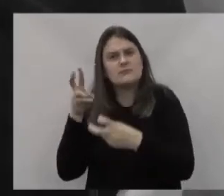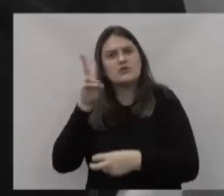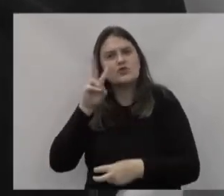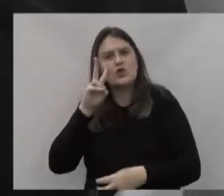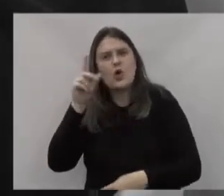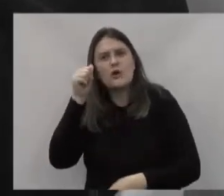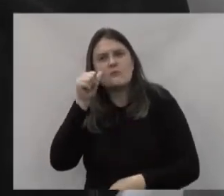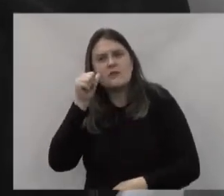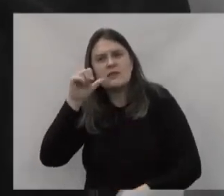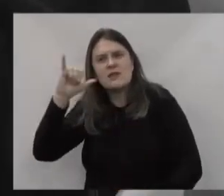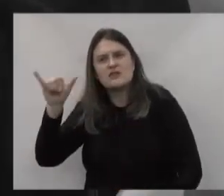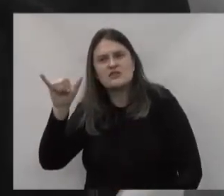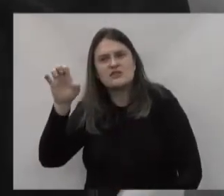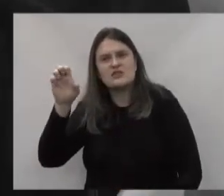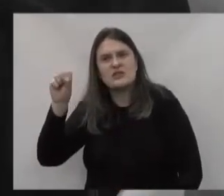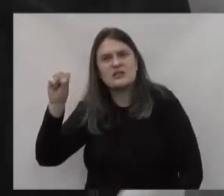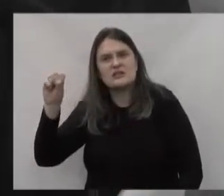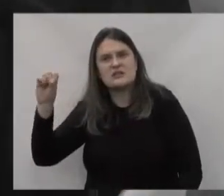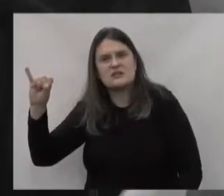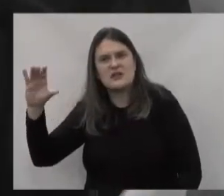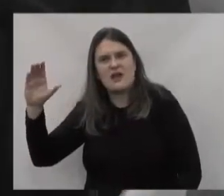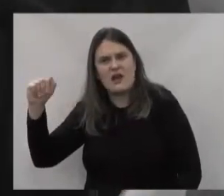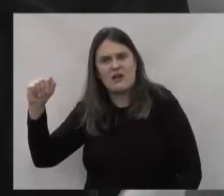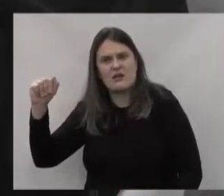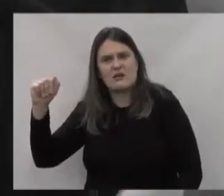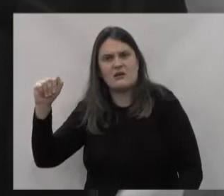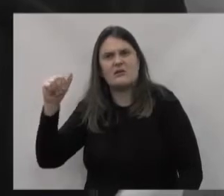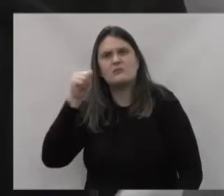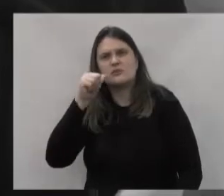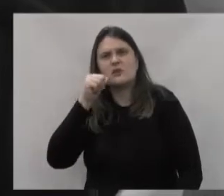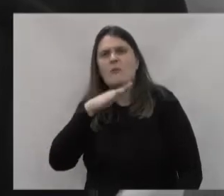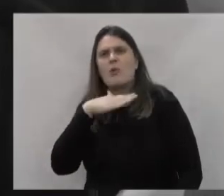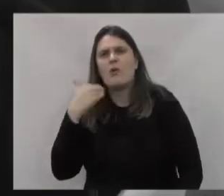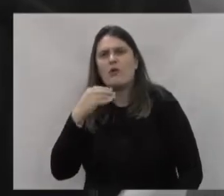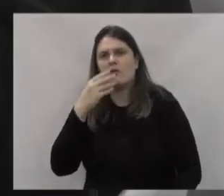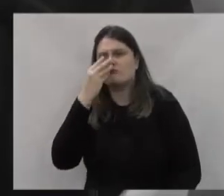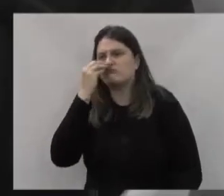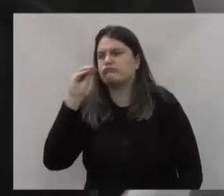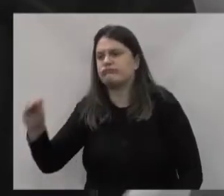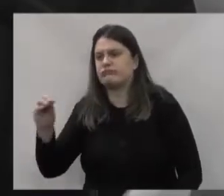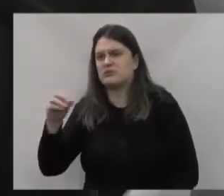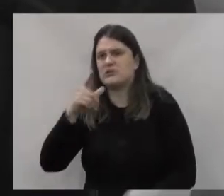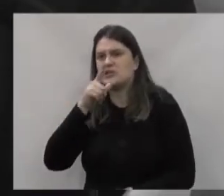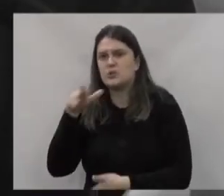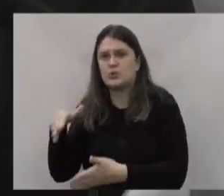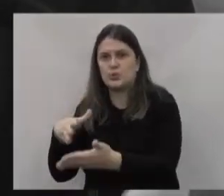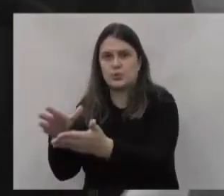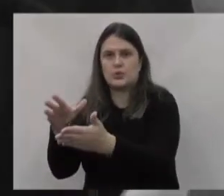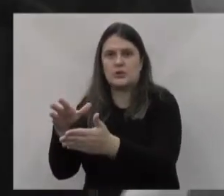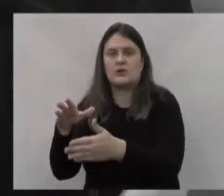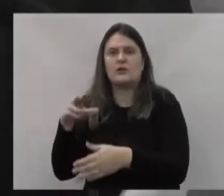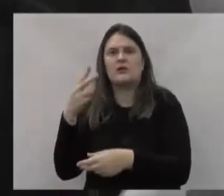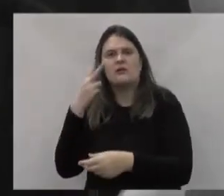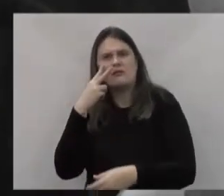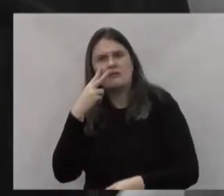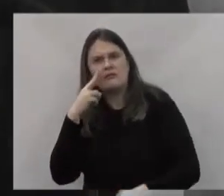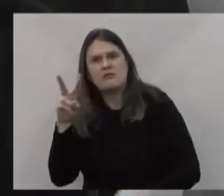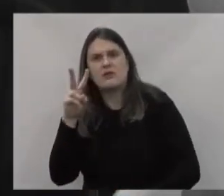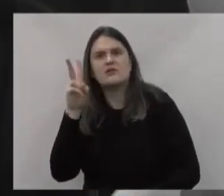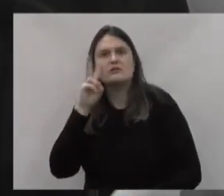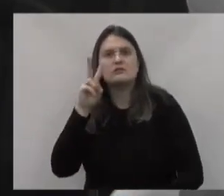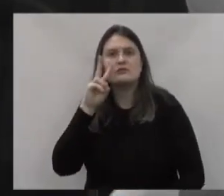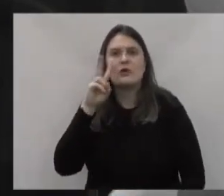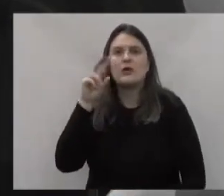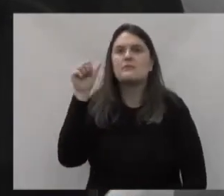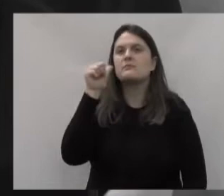da Jéssica, que foi a jovem que foi assassinada, foi jogada no rio. Quando a gente vê o caso das histórias